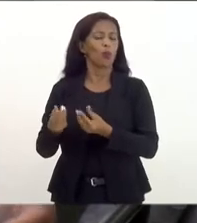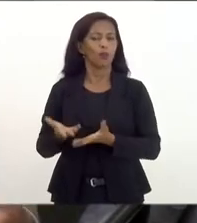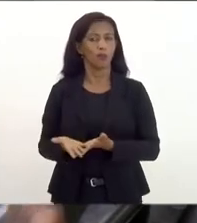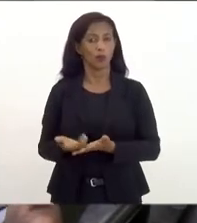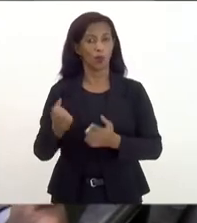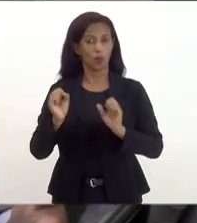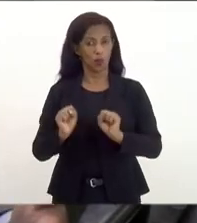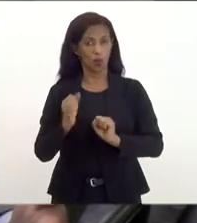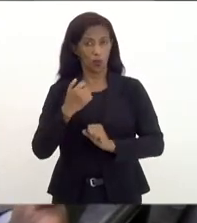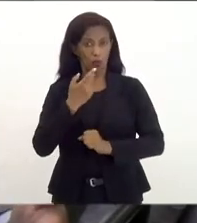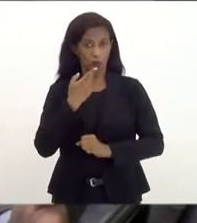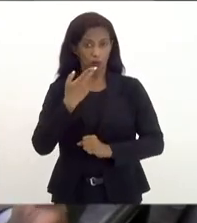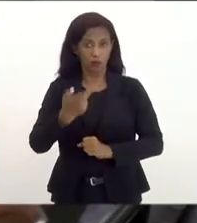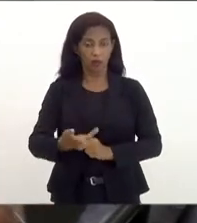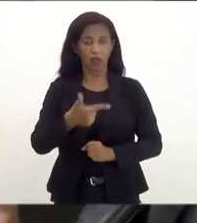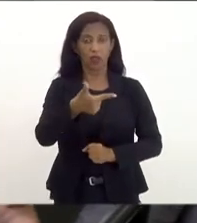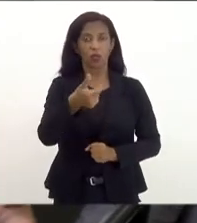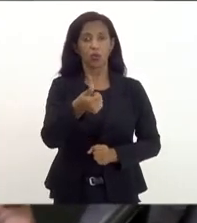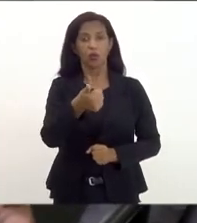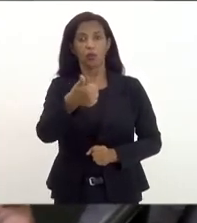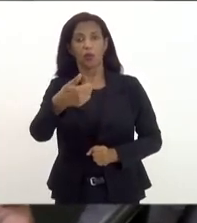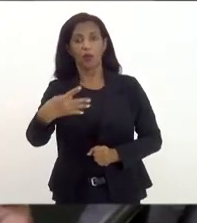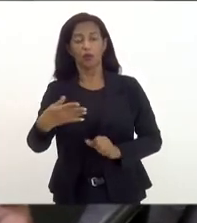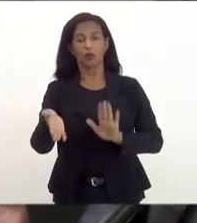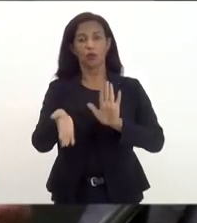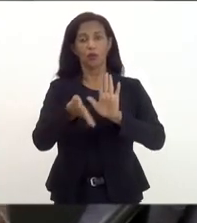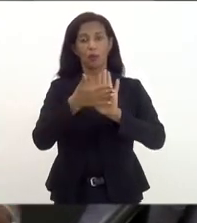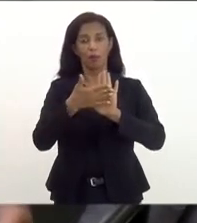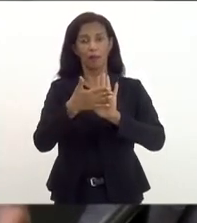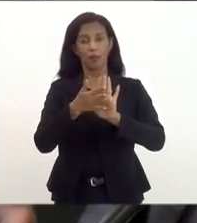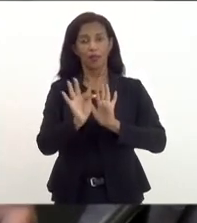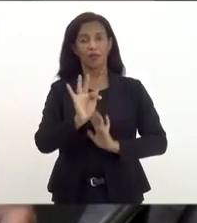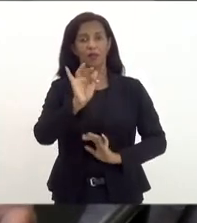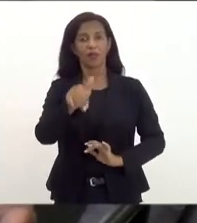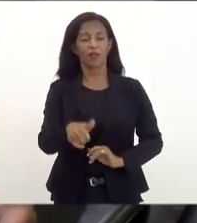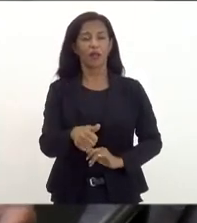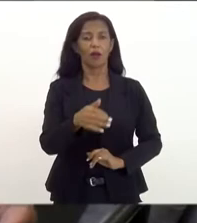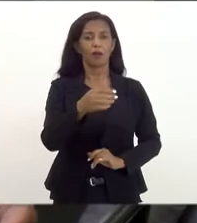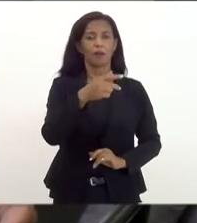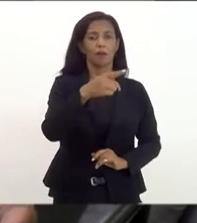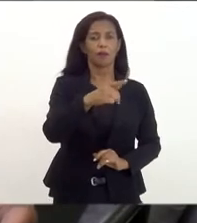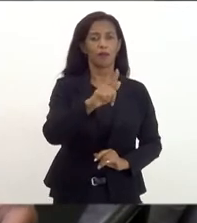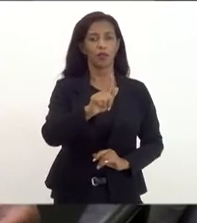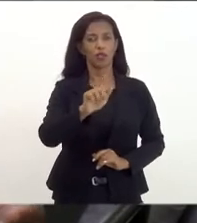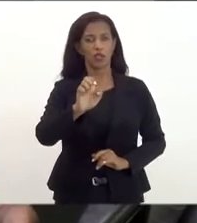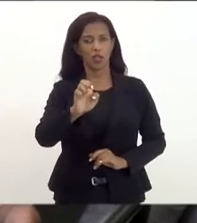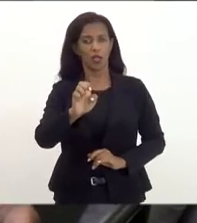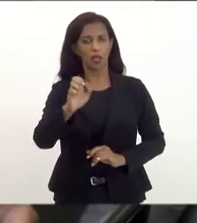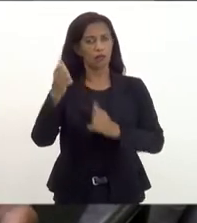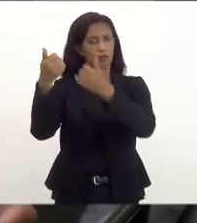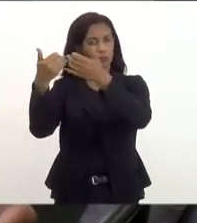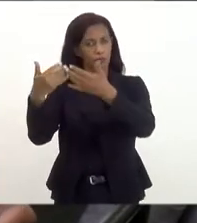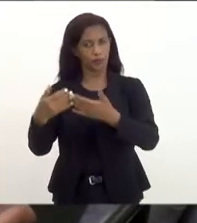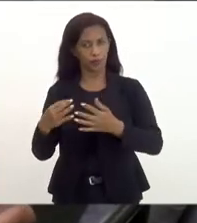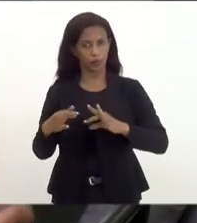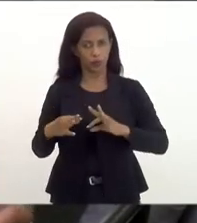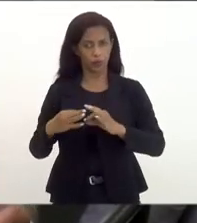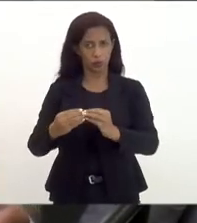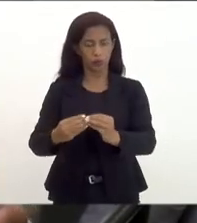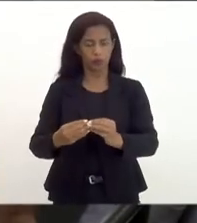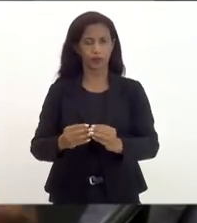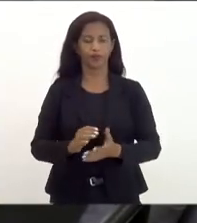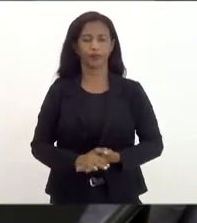é que 2014 ou Parecer final da PG a passe ficando tudo isso tá a partir daí